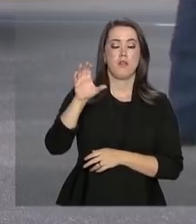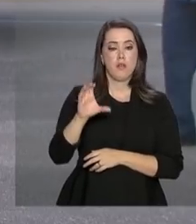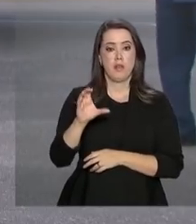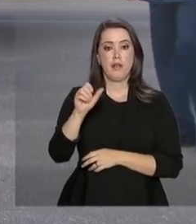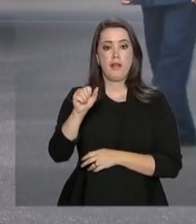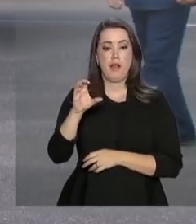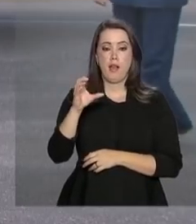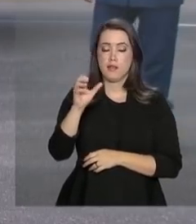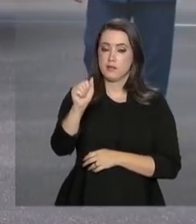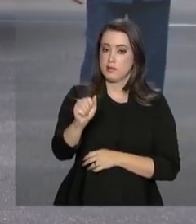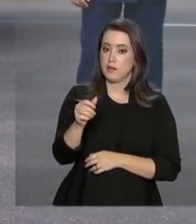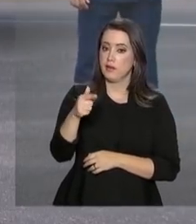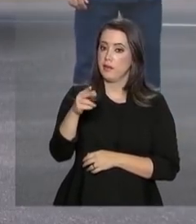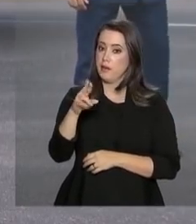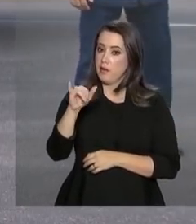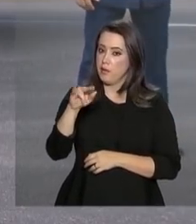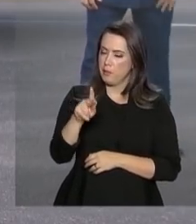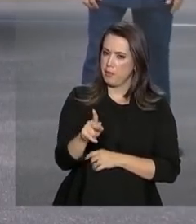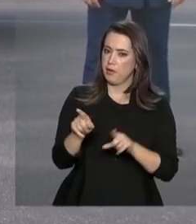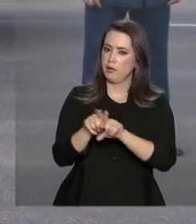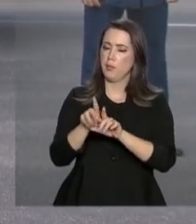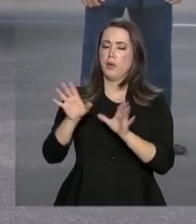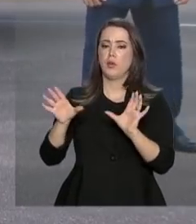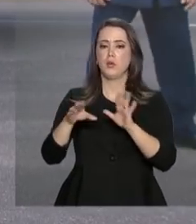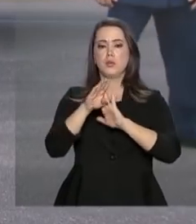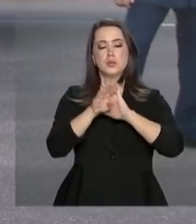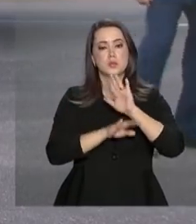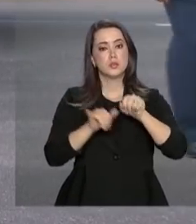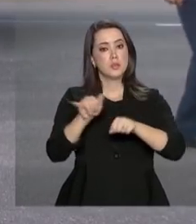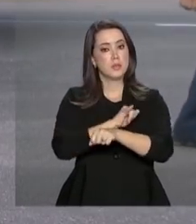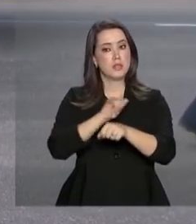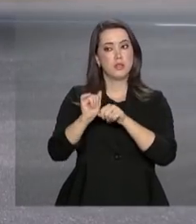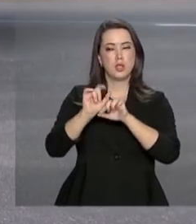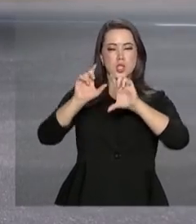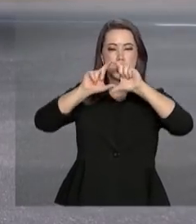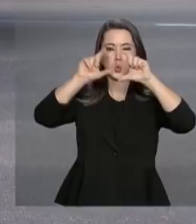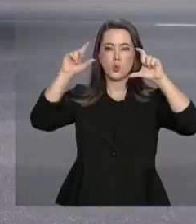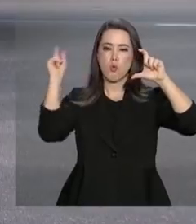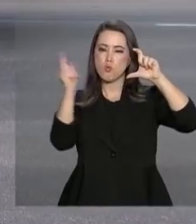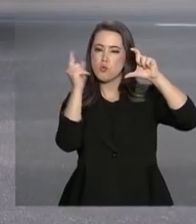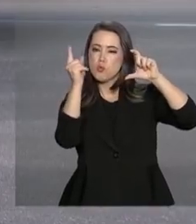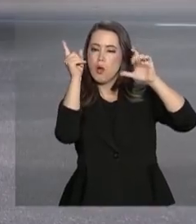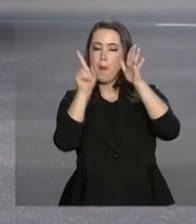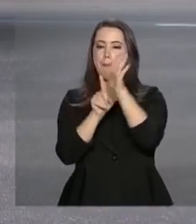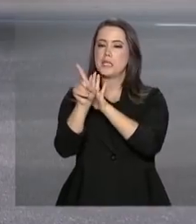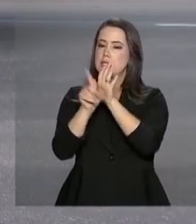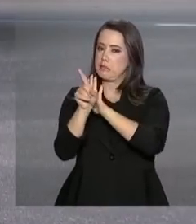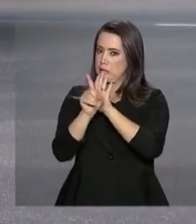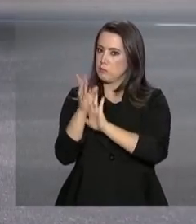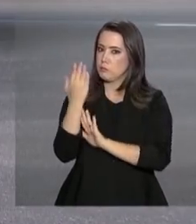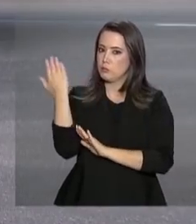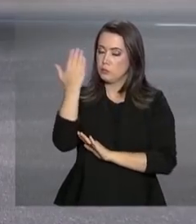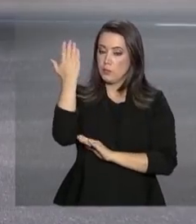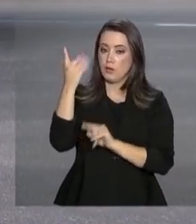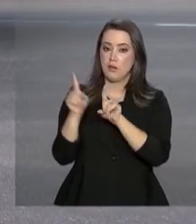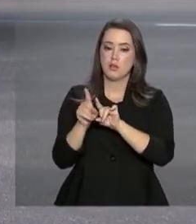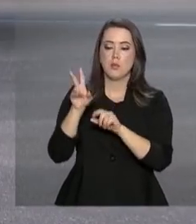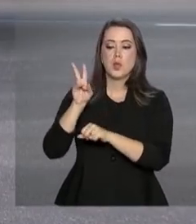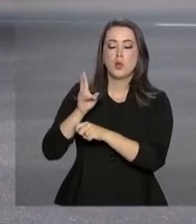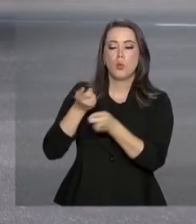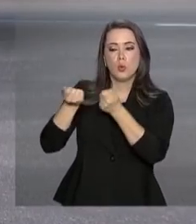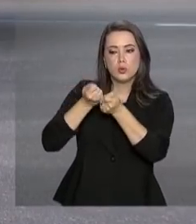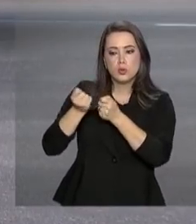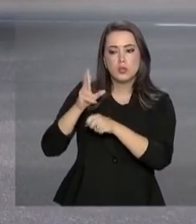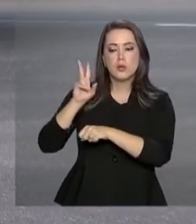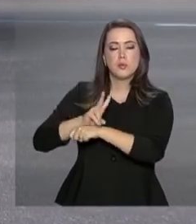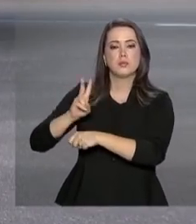c gripen e o programa estratégico de sistemas espaciais cabe a aeronáutica entre outras atribuições o controle e a defesa do